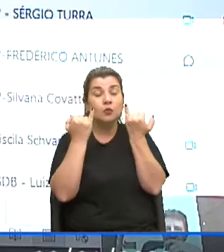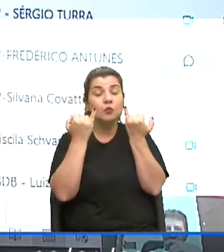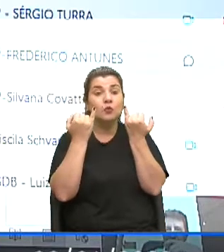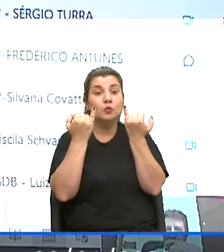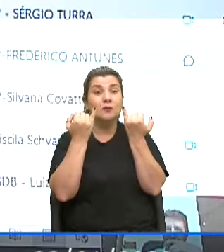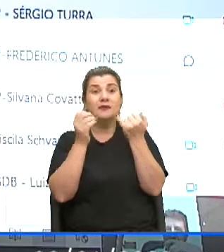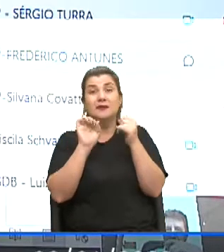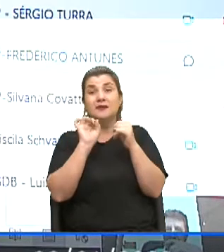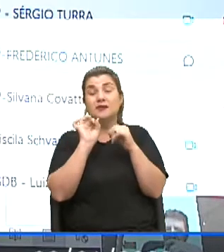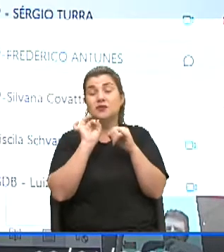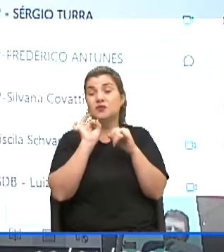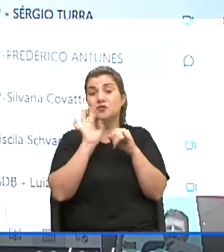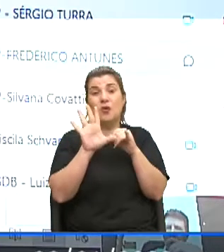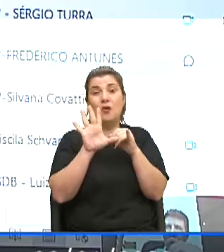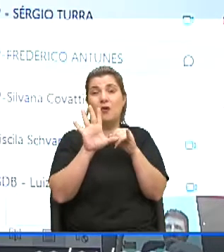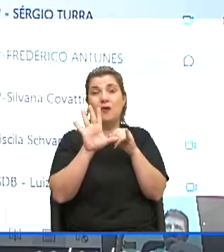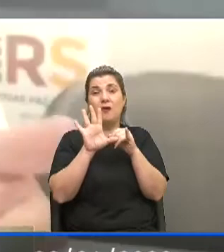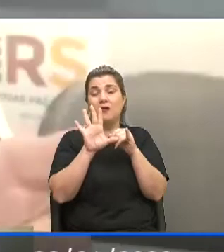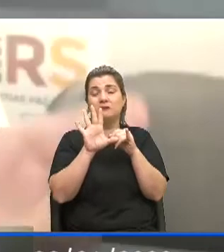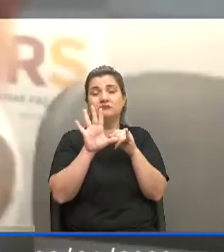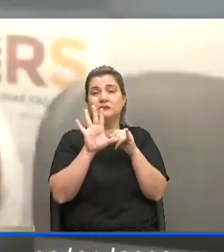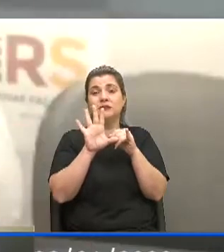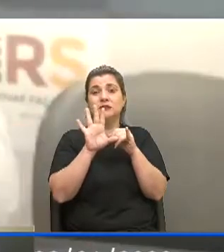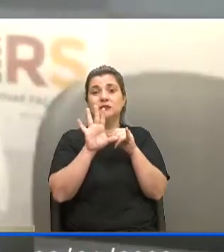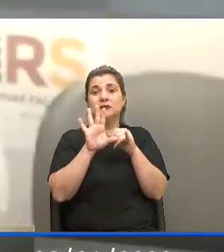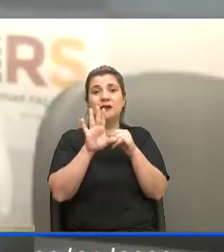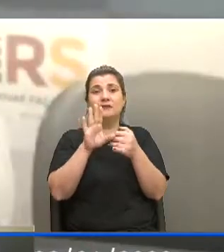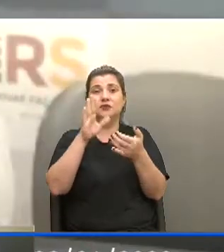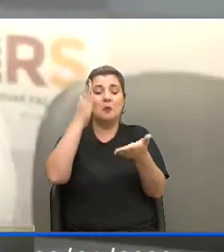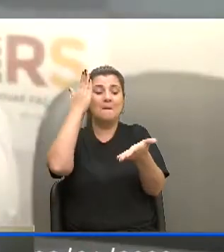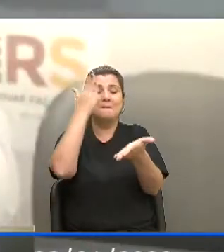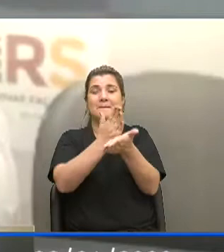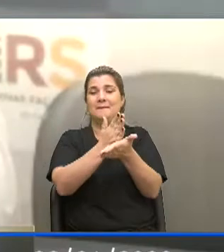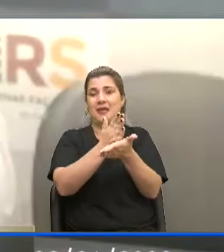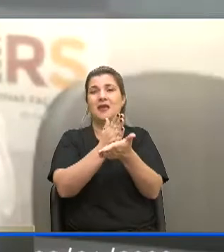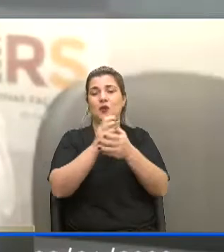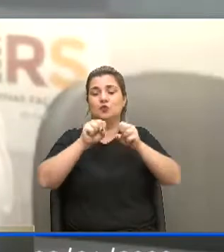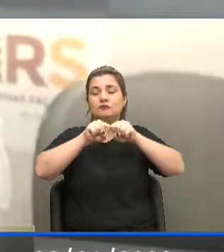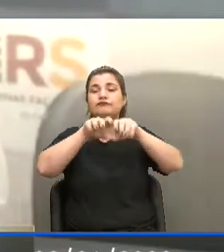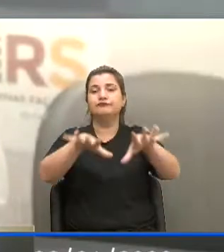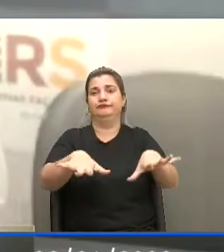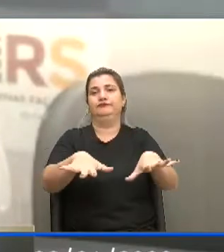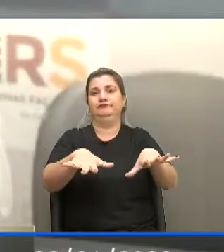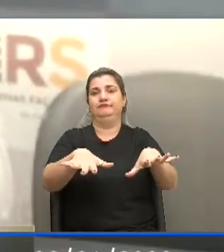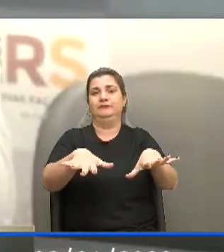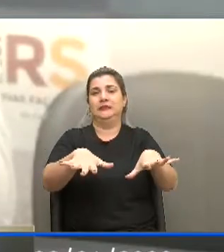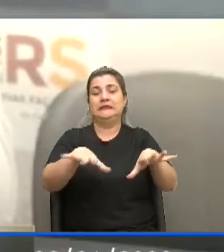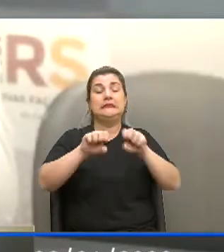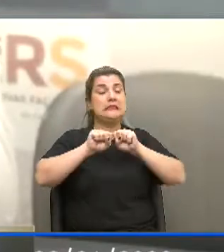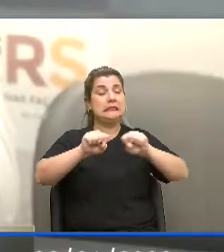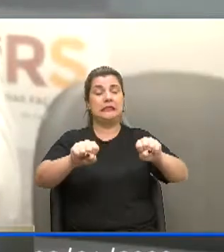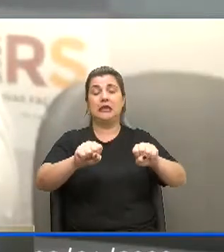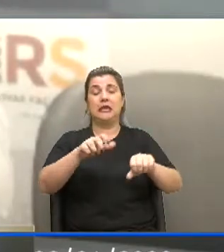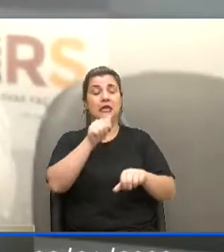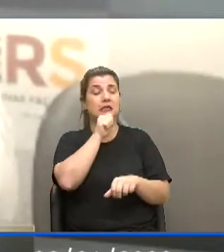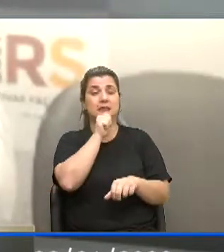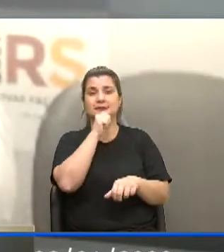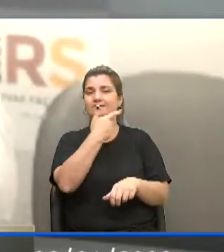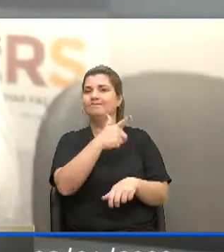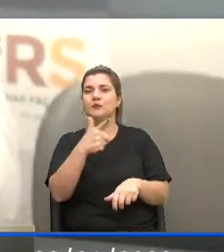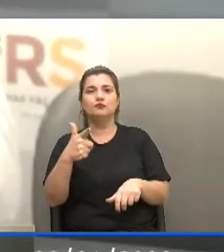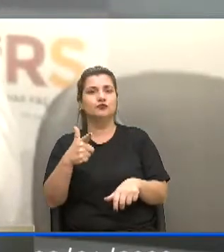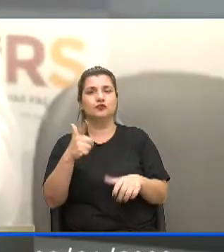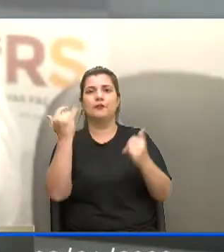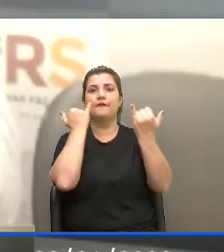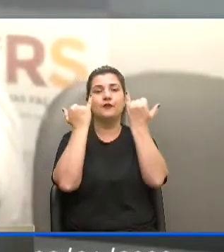surto, trabalhadores acometidos e que a Secretaria ainda não tinha informação disso. A gente quer que as Secretarias Municipais